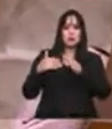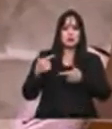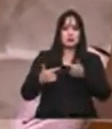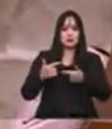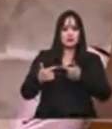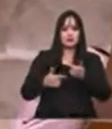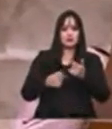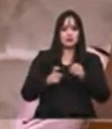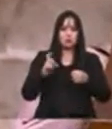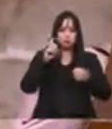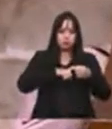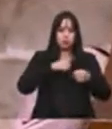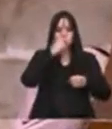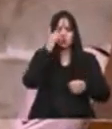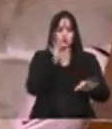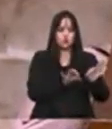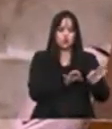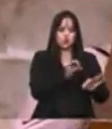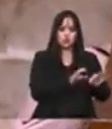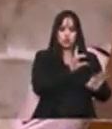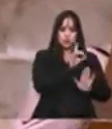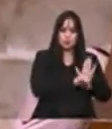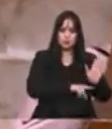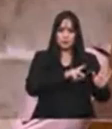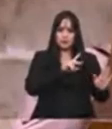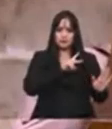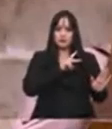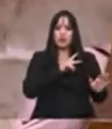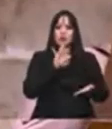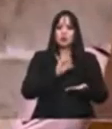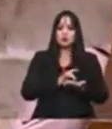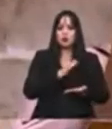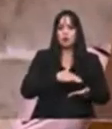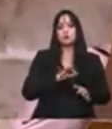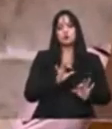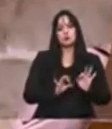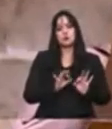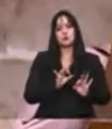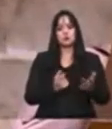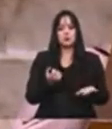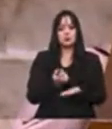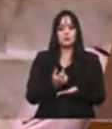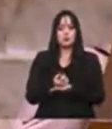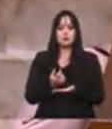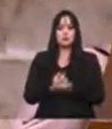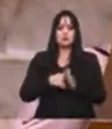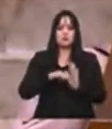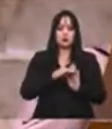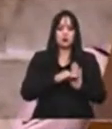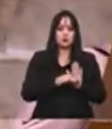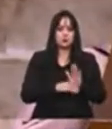de Fidelização, pessoa jurídica de direito privado, atuante no ramo de gestão de pagamentos e programas